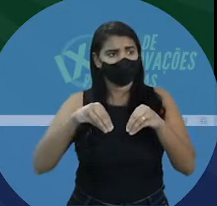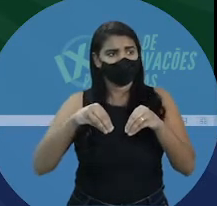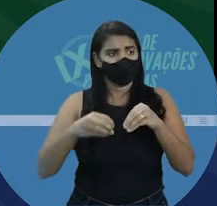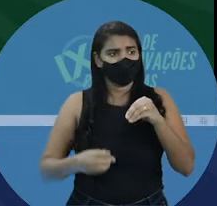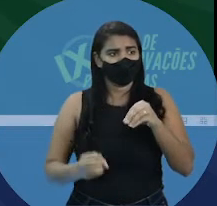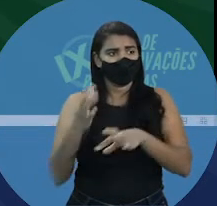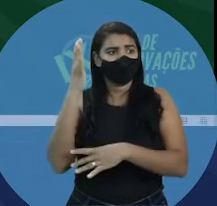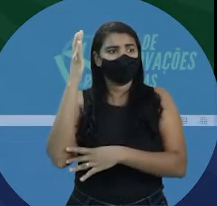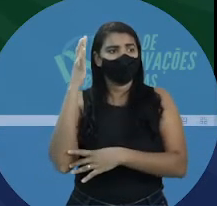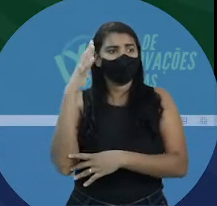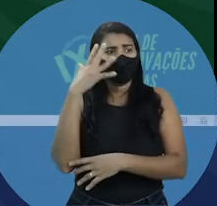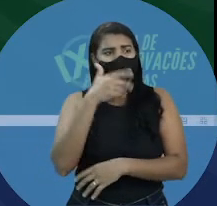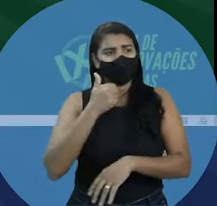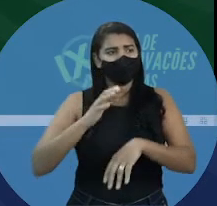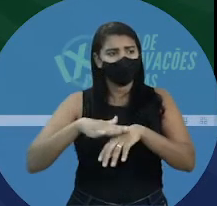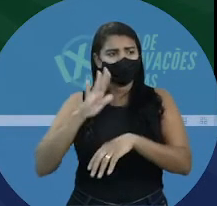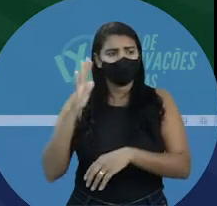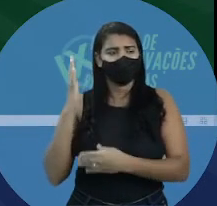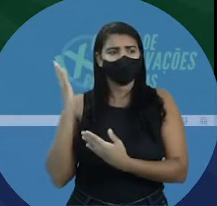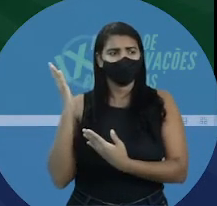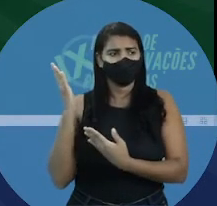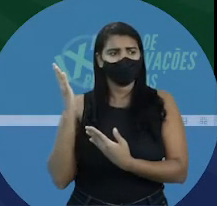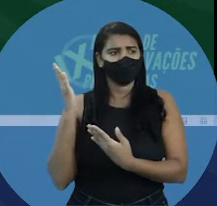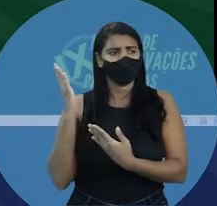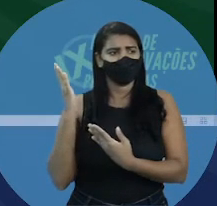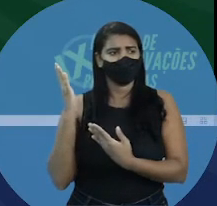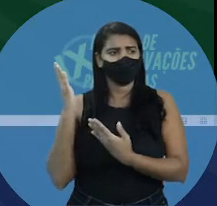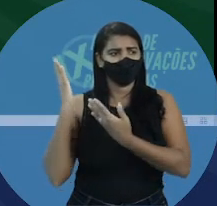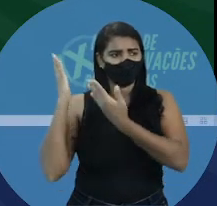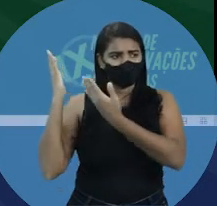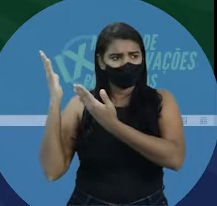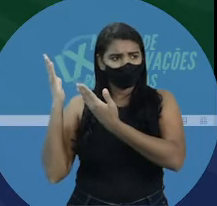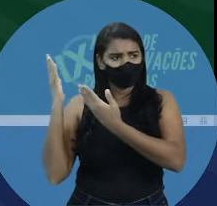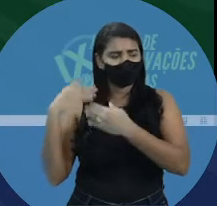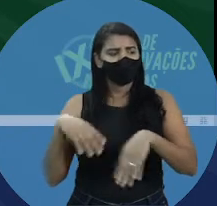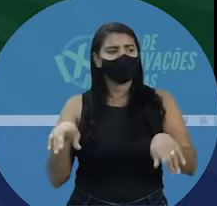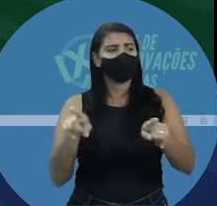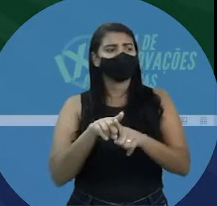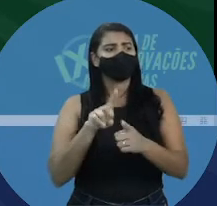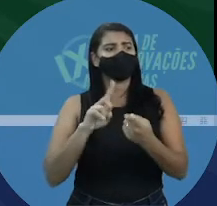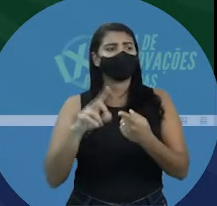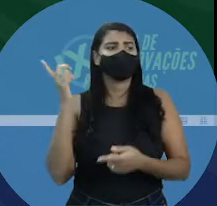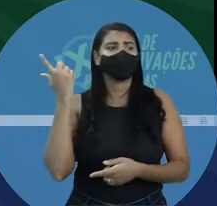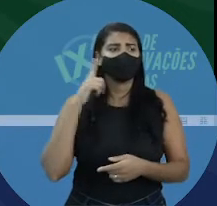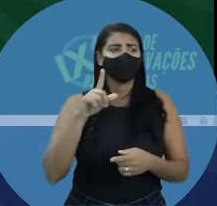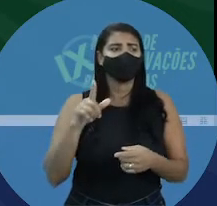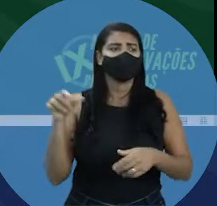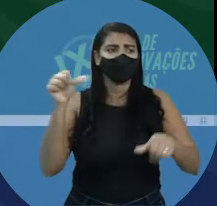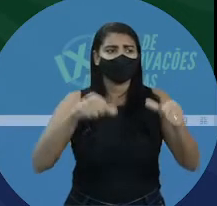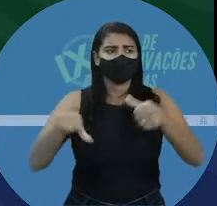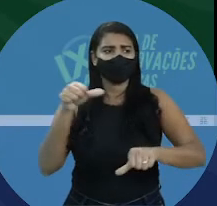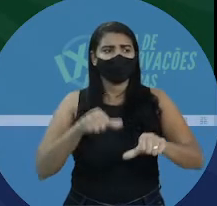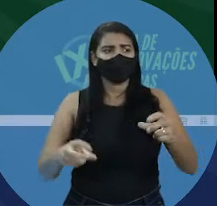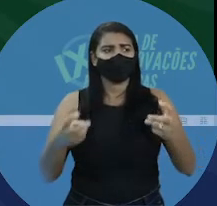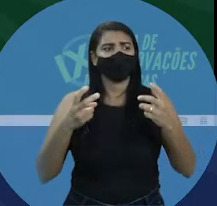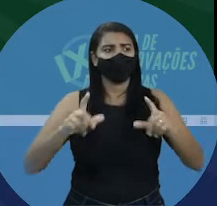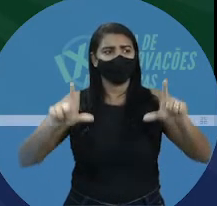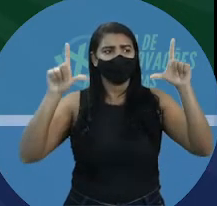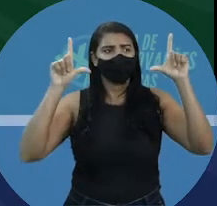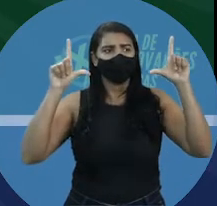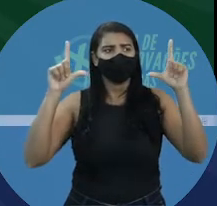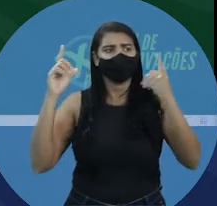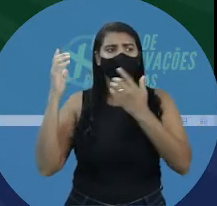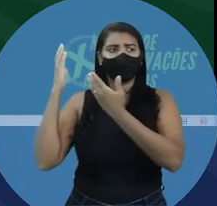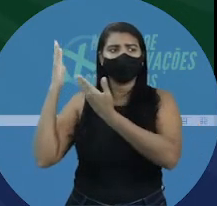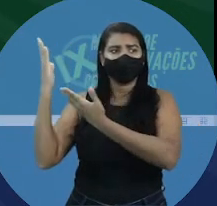mais saudável. Então, foi outra evidência que a gente também conseguiu observar nessa imagem aí,